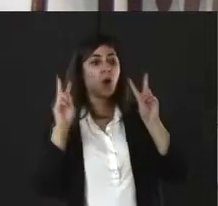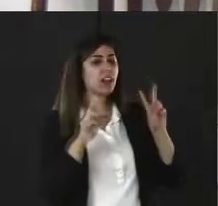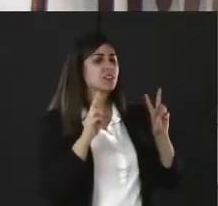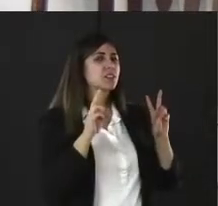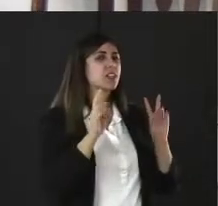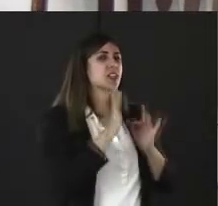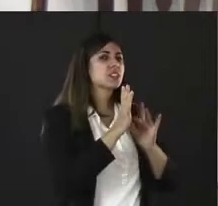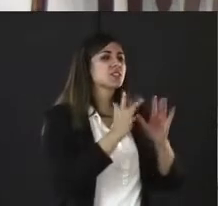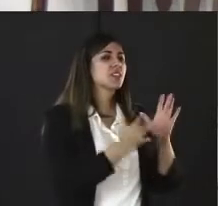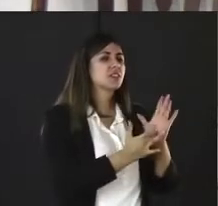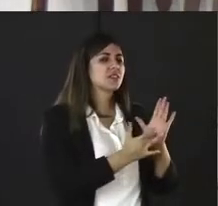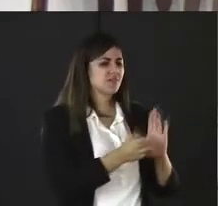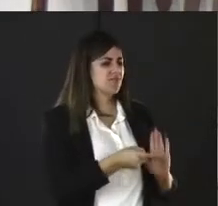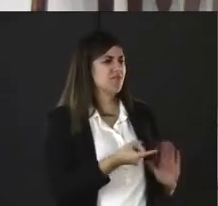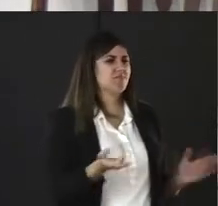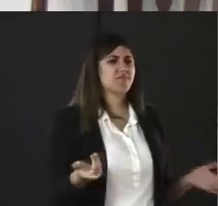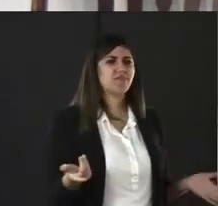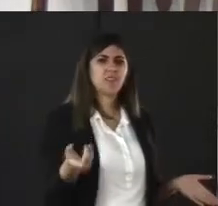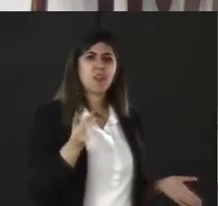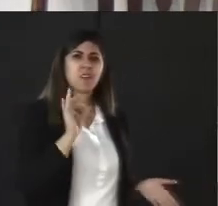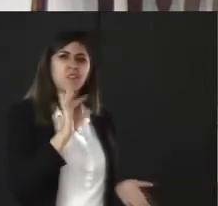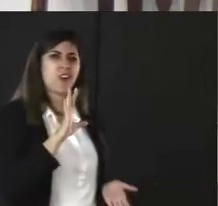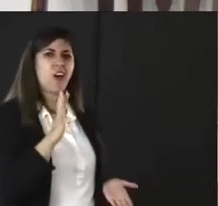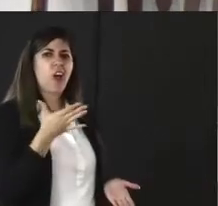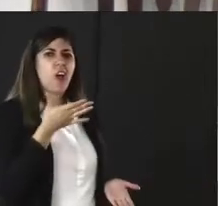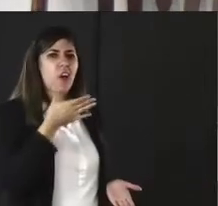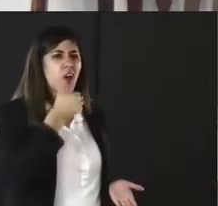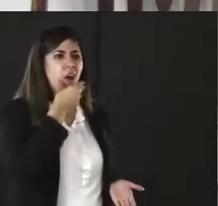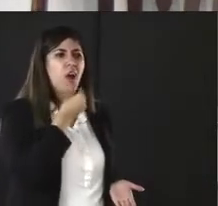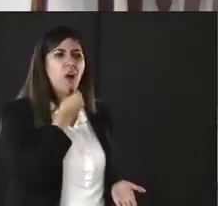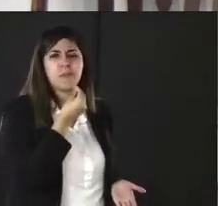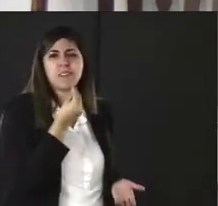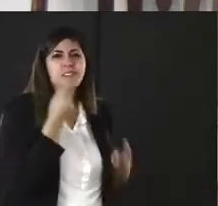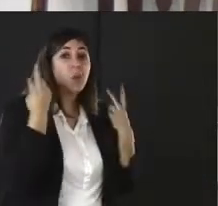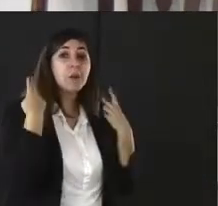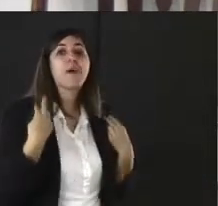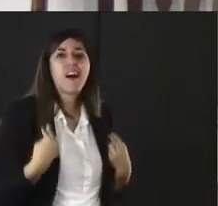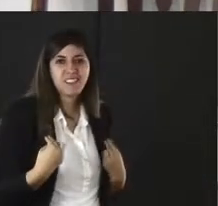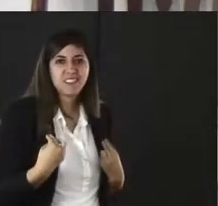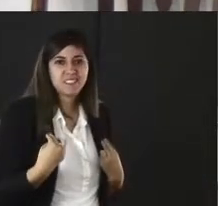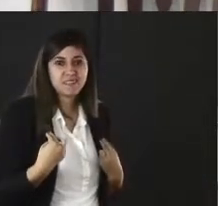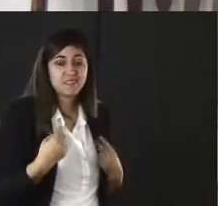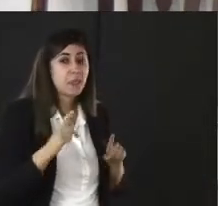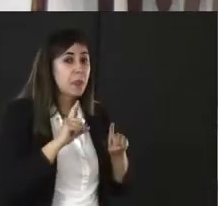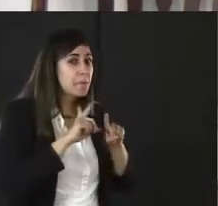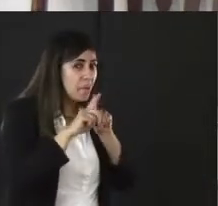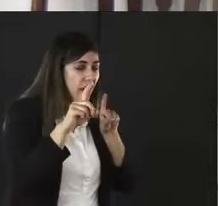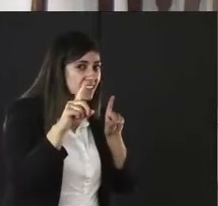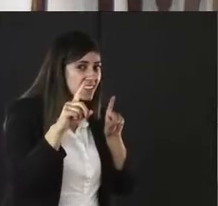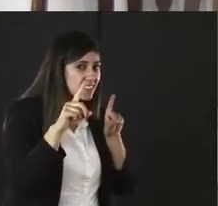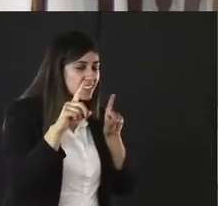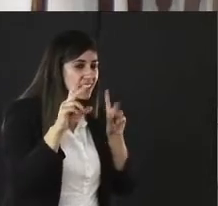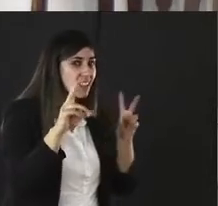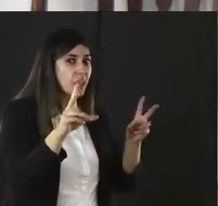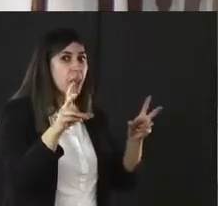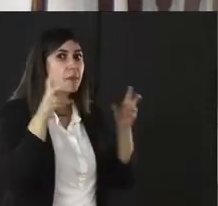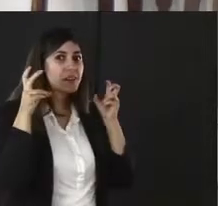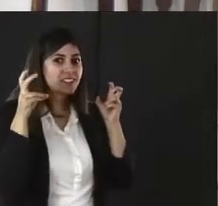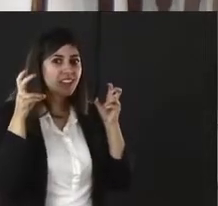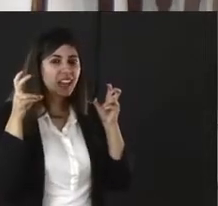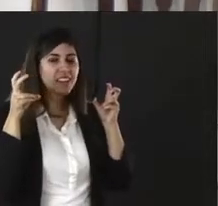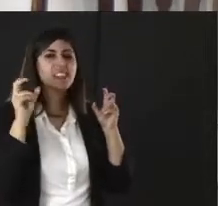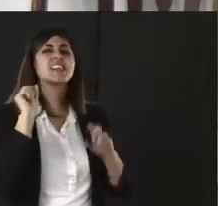jesus o filho de josé o carpinteiro mas já havia alguém que estava vendo o